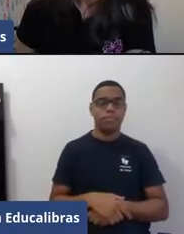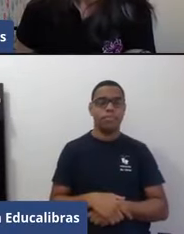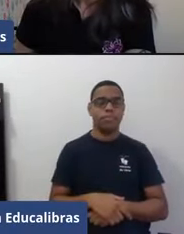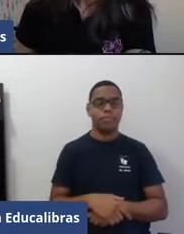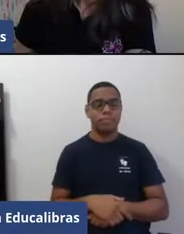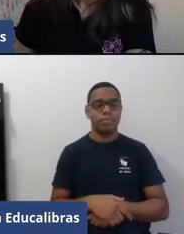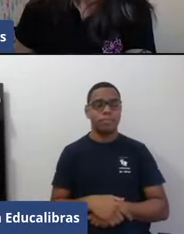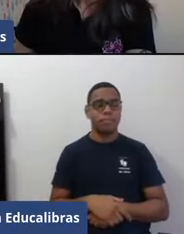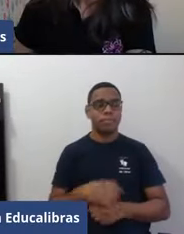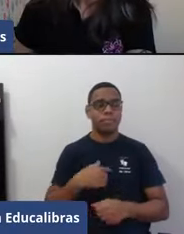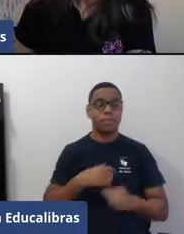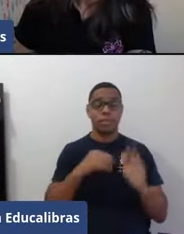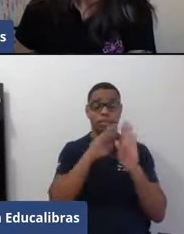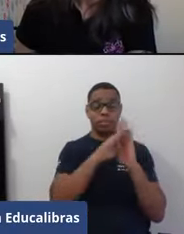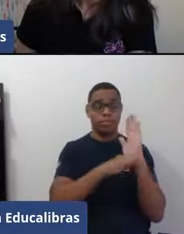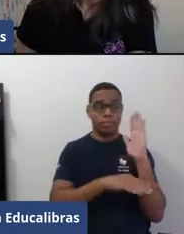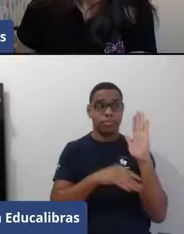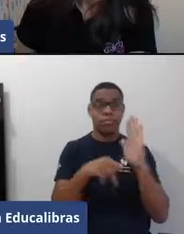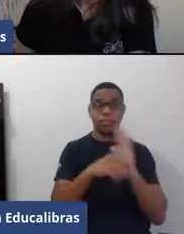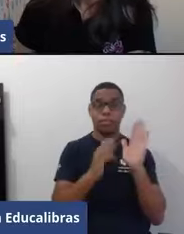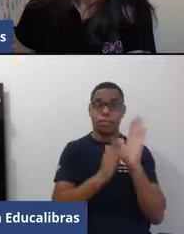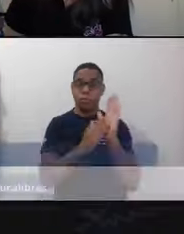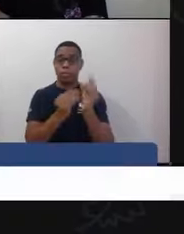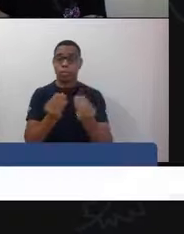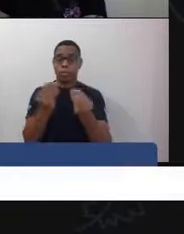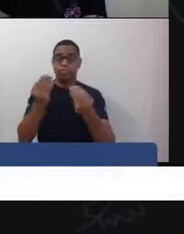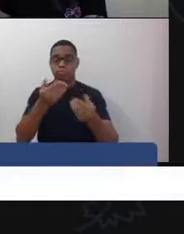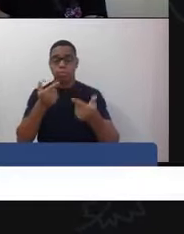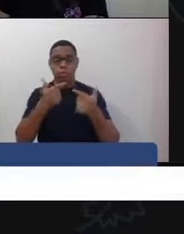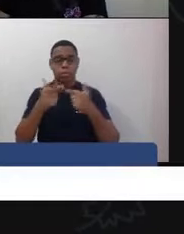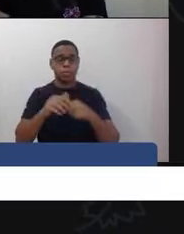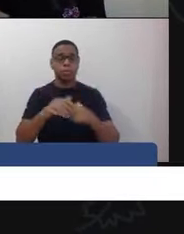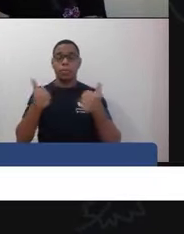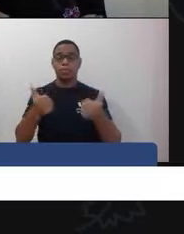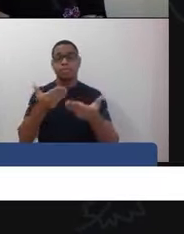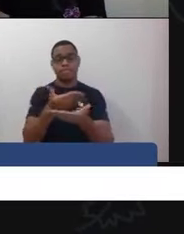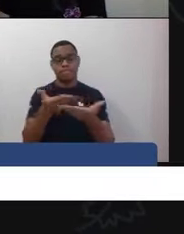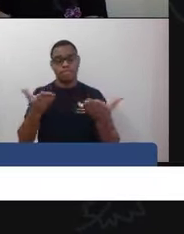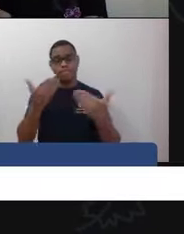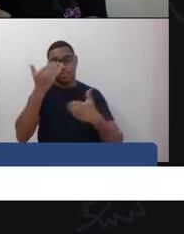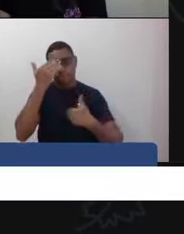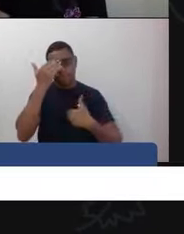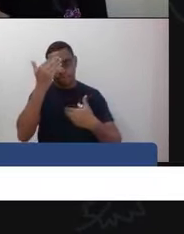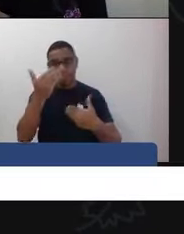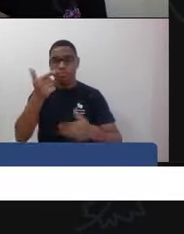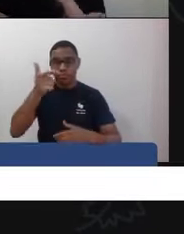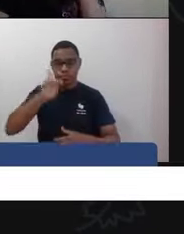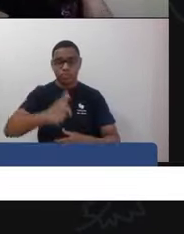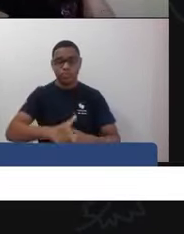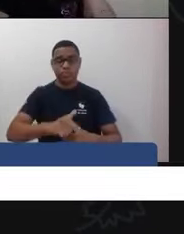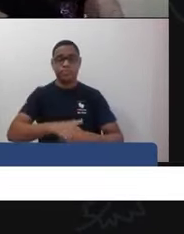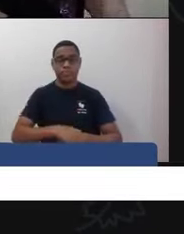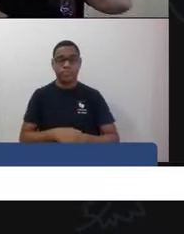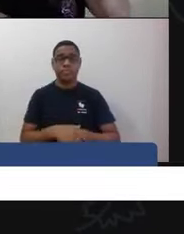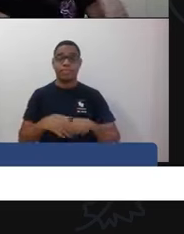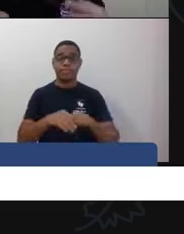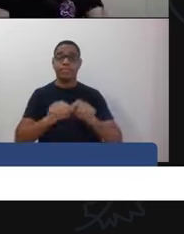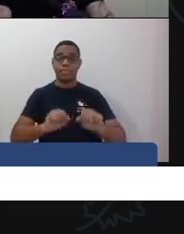o regimento para oferecer para discussão. Então, é isso aí, pessoal. Obrigado mais uma vez. Entrem no